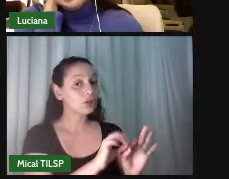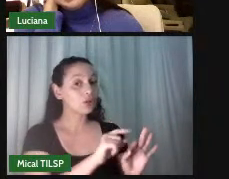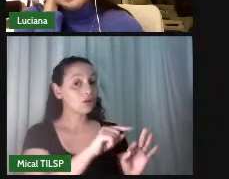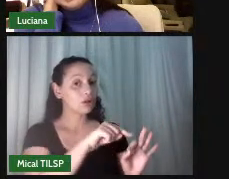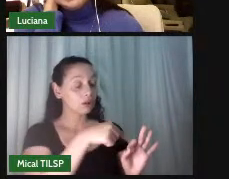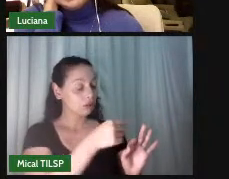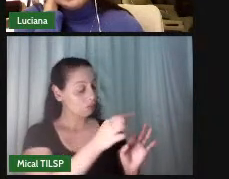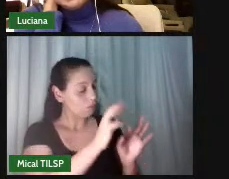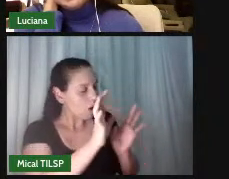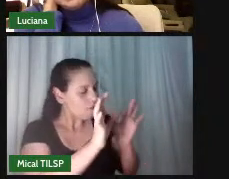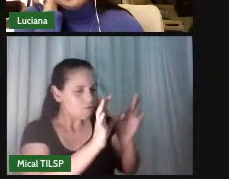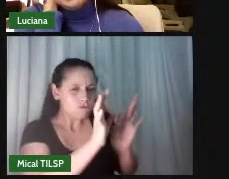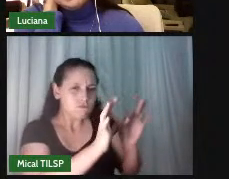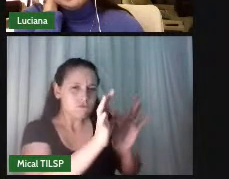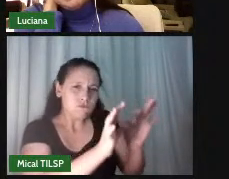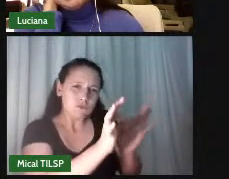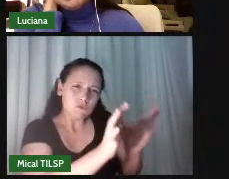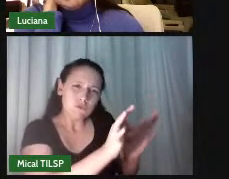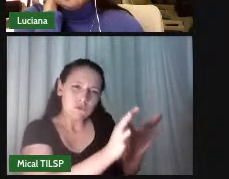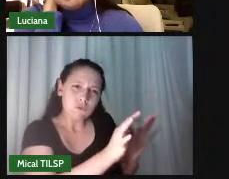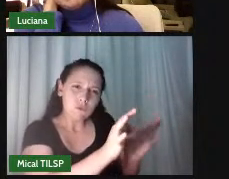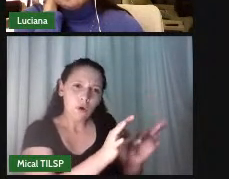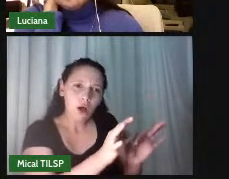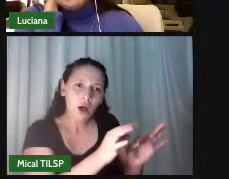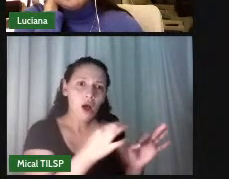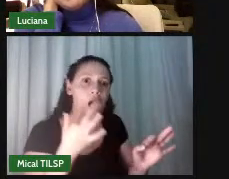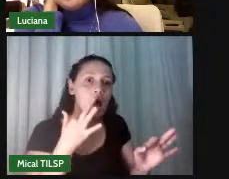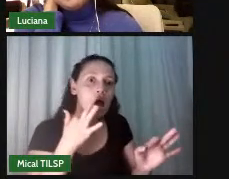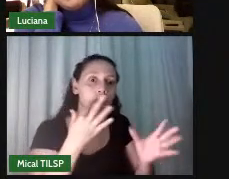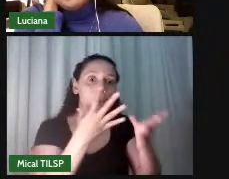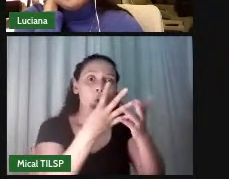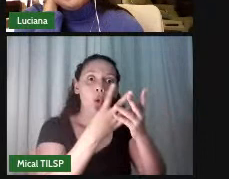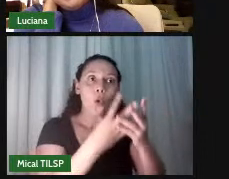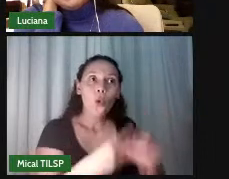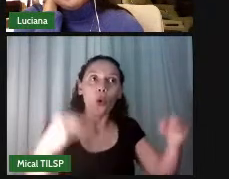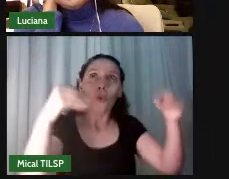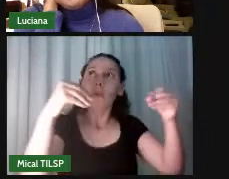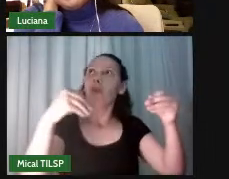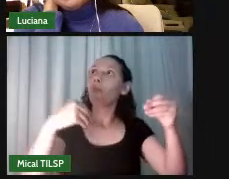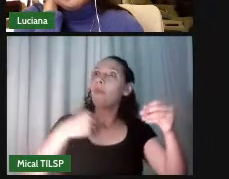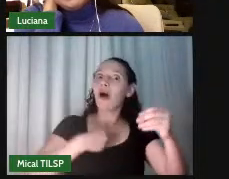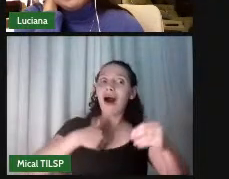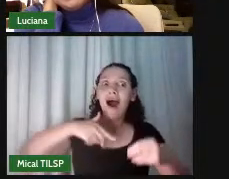endodôntico do 46, resolvido o problema dor do paciente.